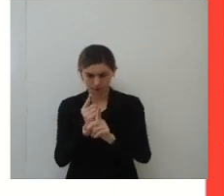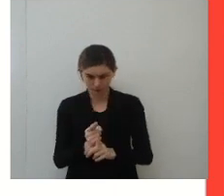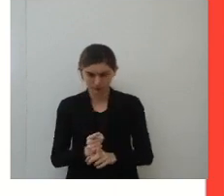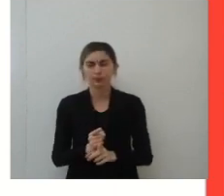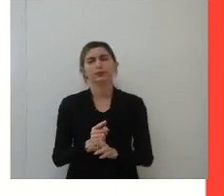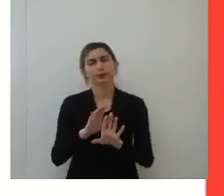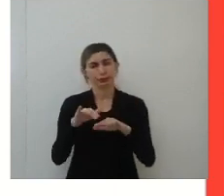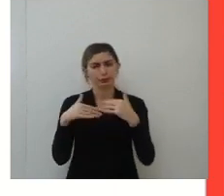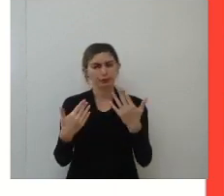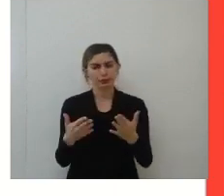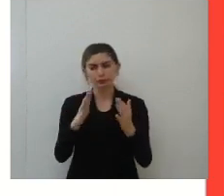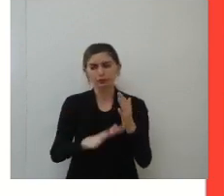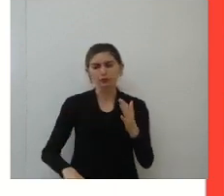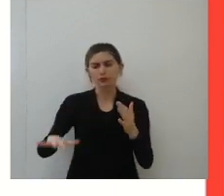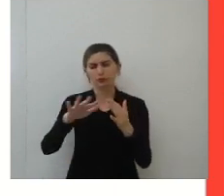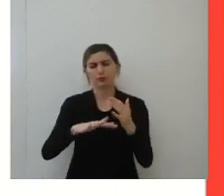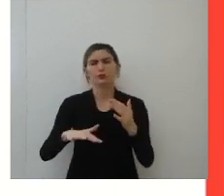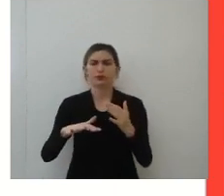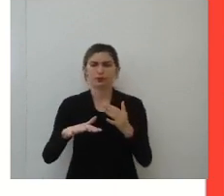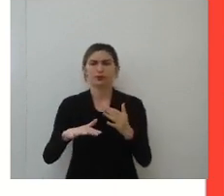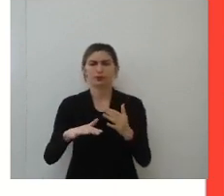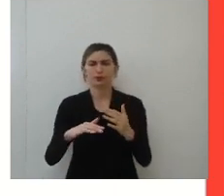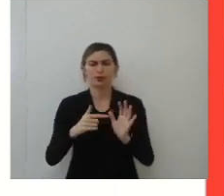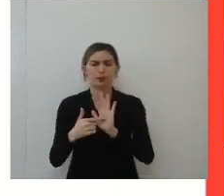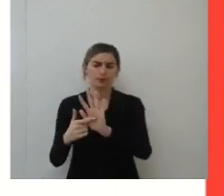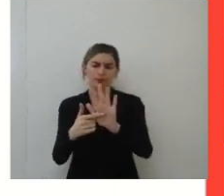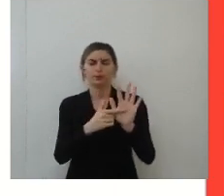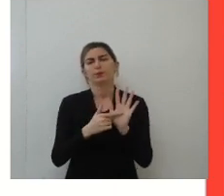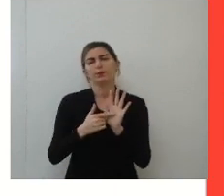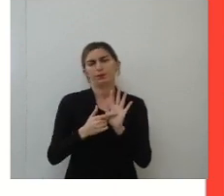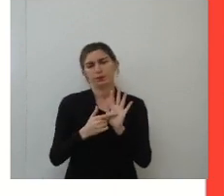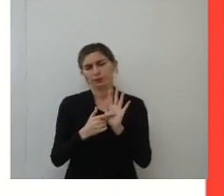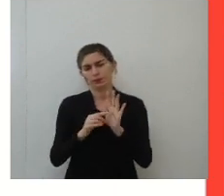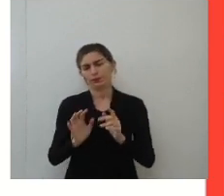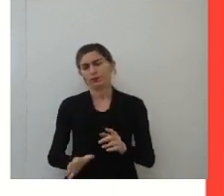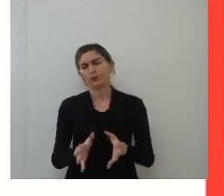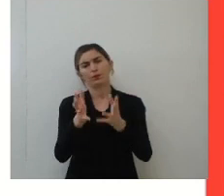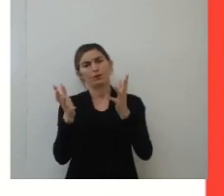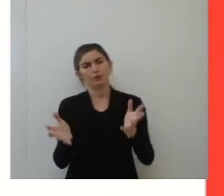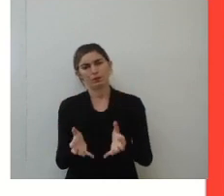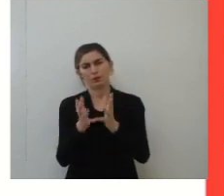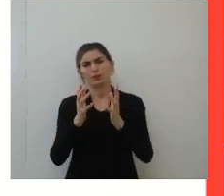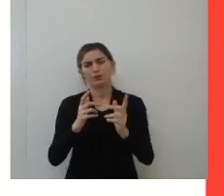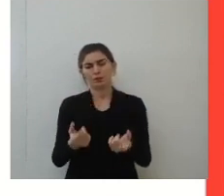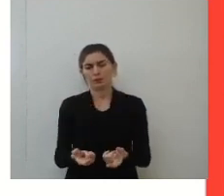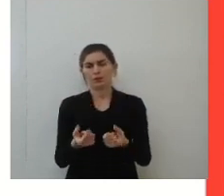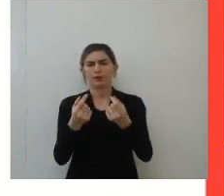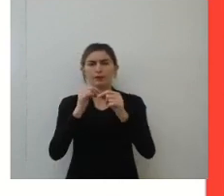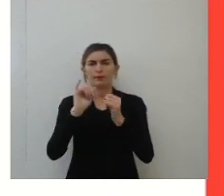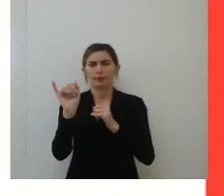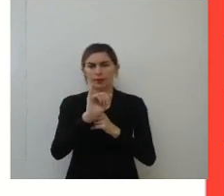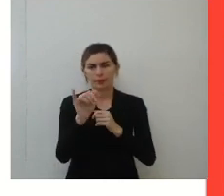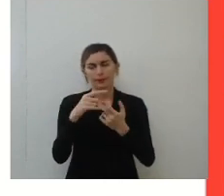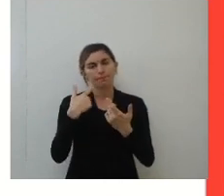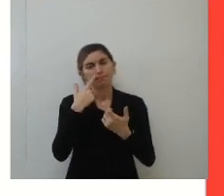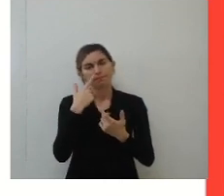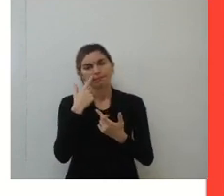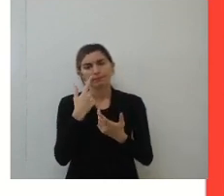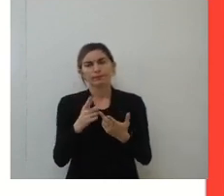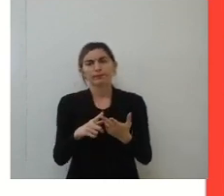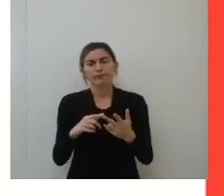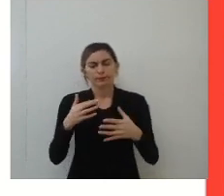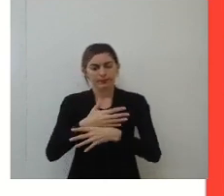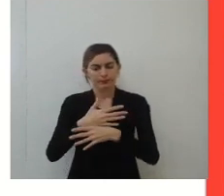né, quais são essas áreas urbanas que apresentam grande influência na conotação internacional. Então,